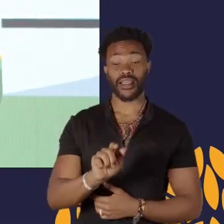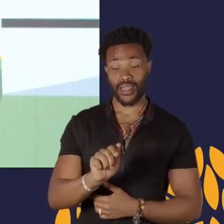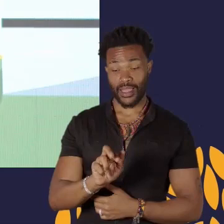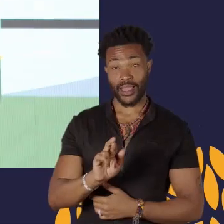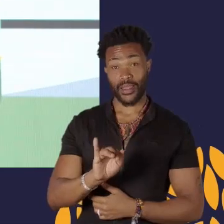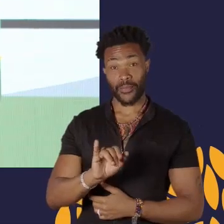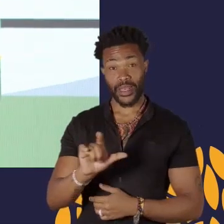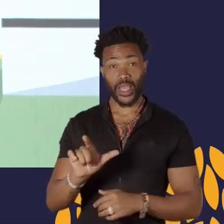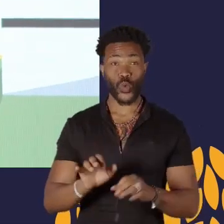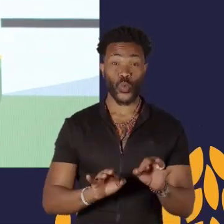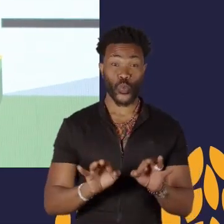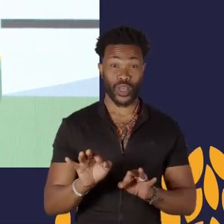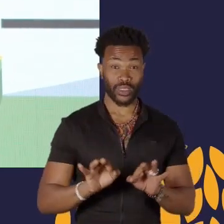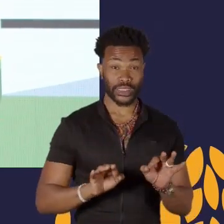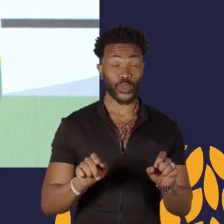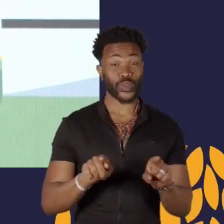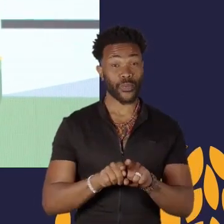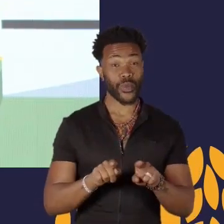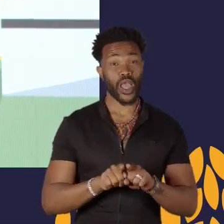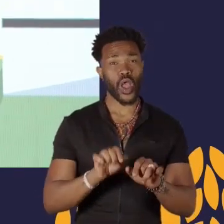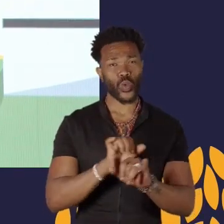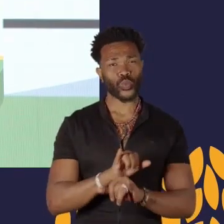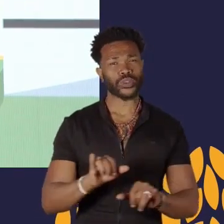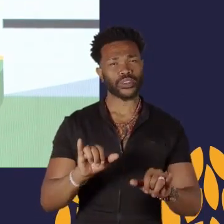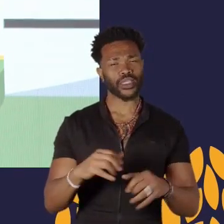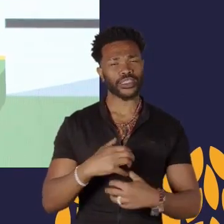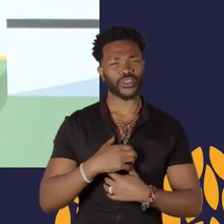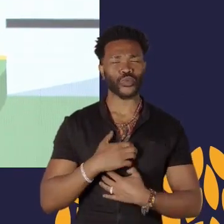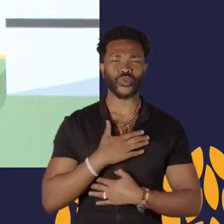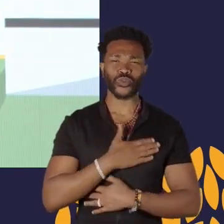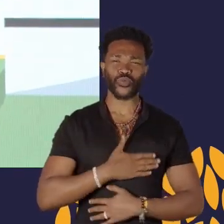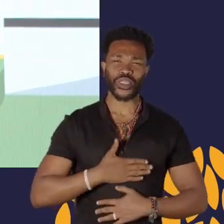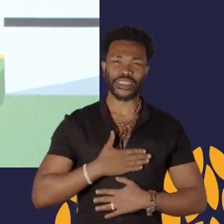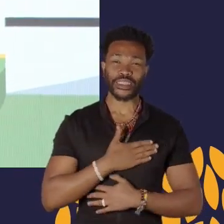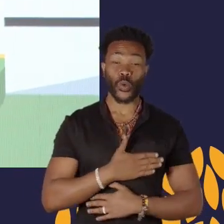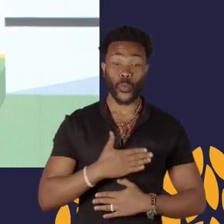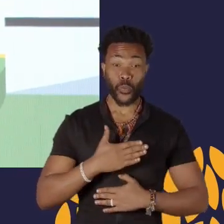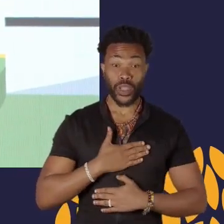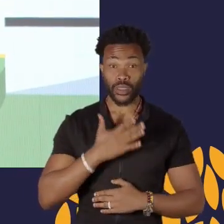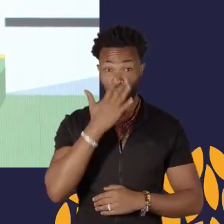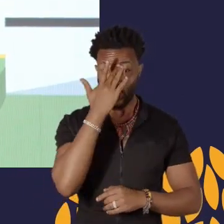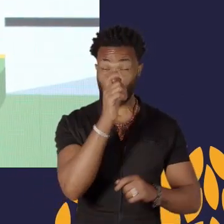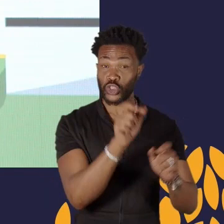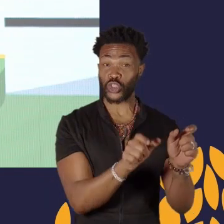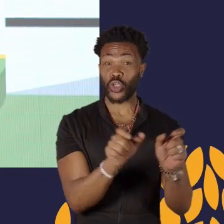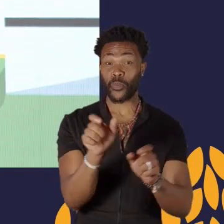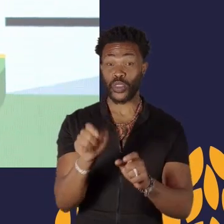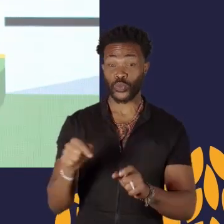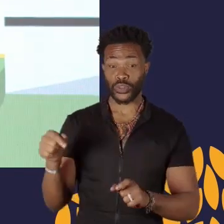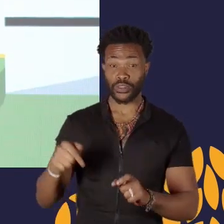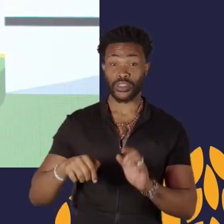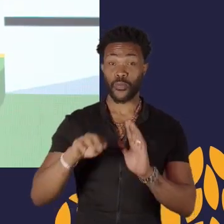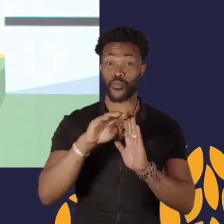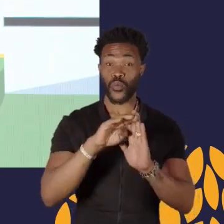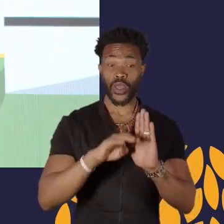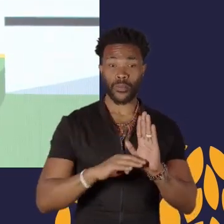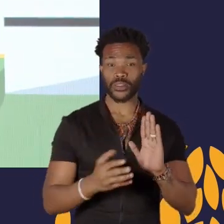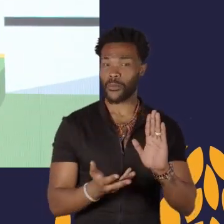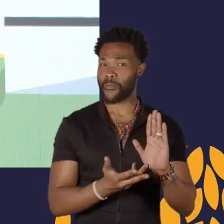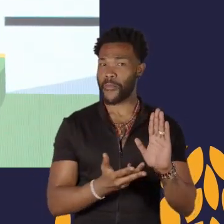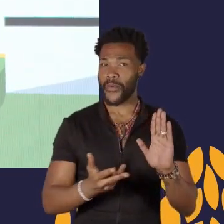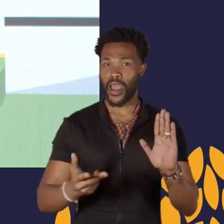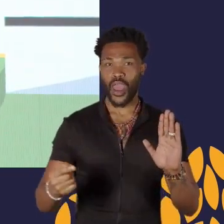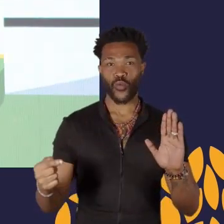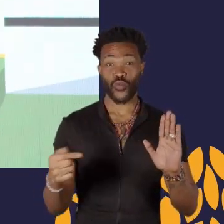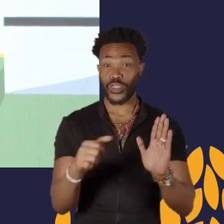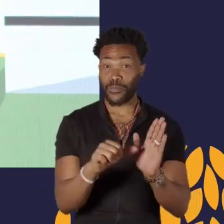está na organização, e dizer que é uma satisfação minha e de um monte de gente desse evento enorme estar acontecendo